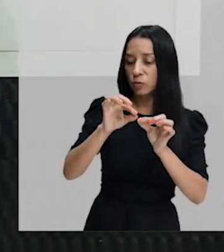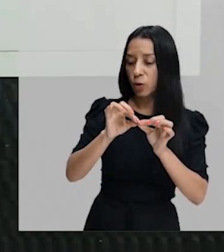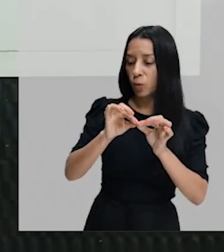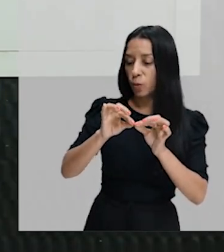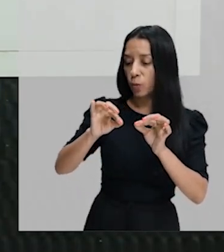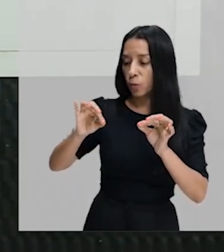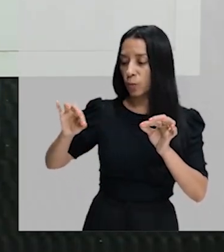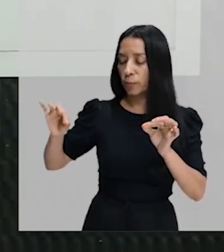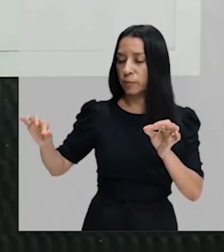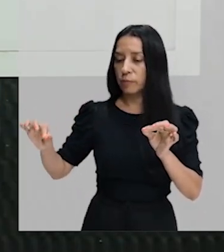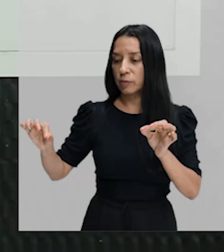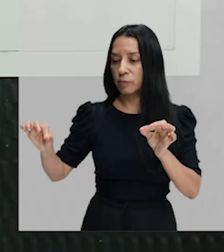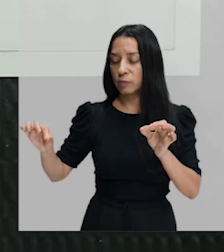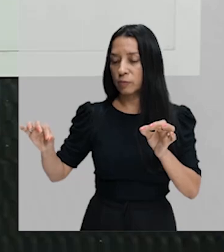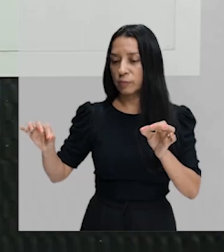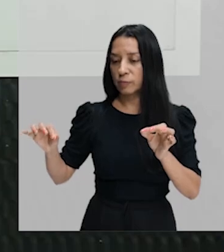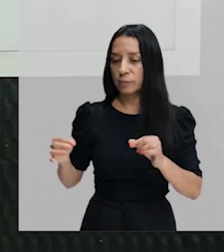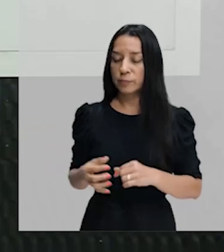simples